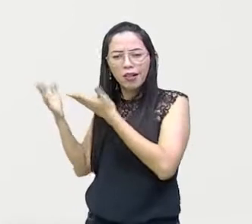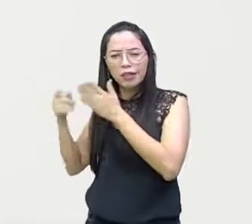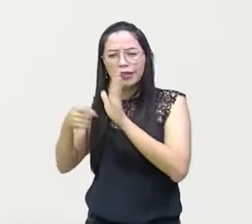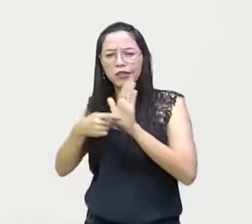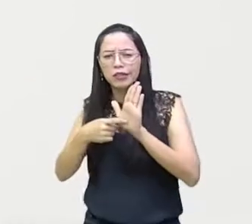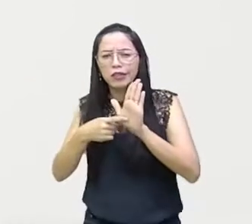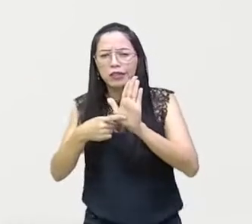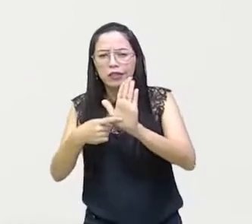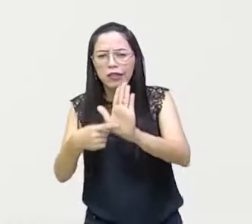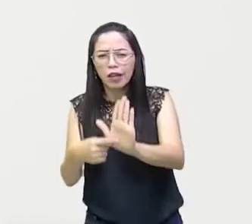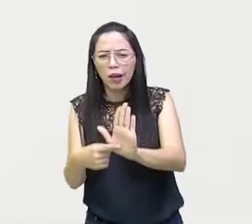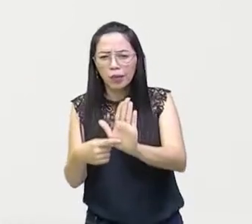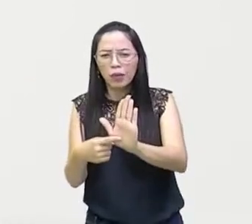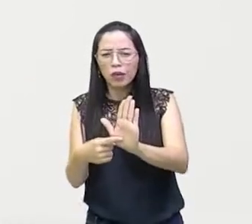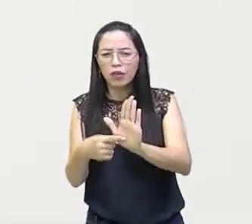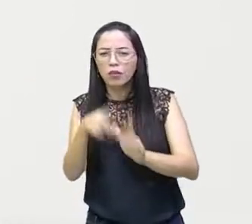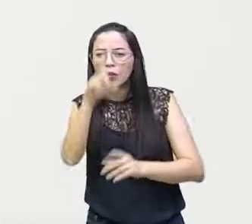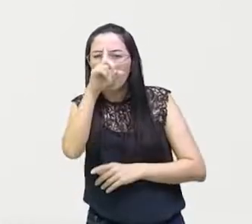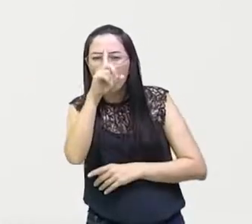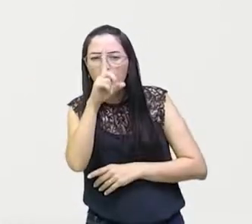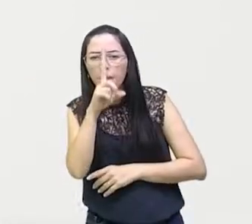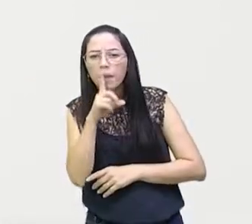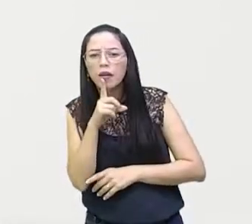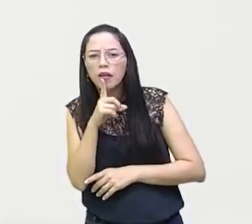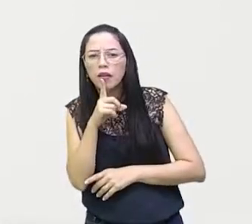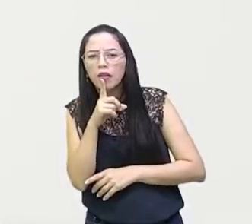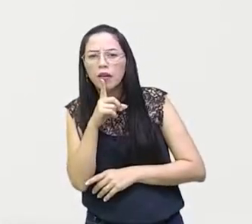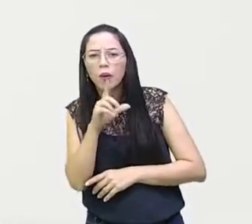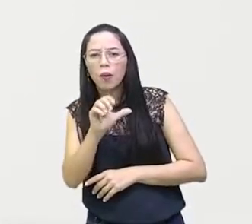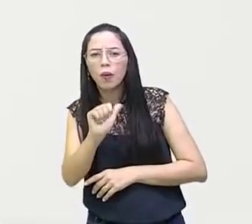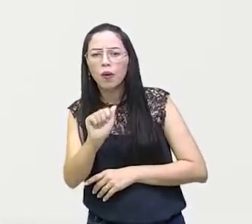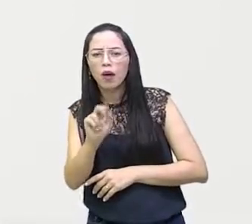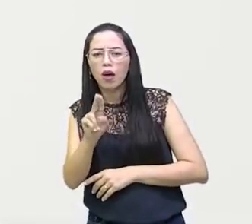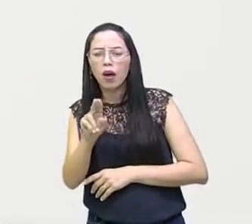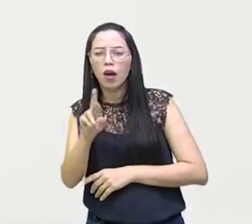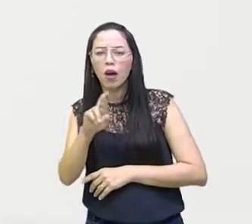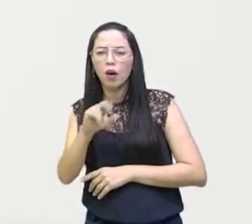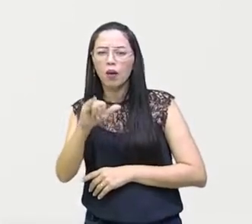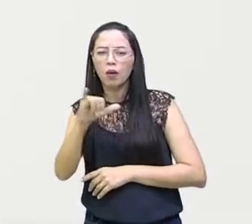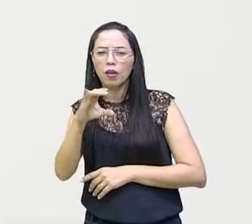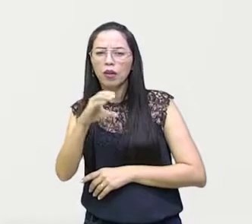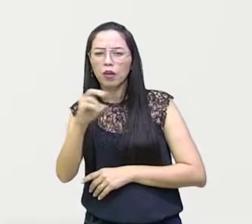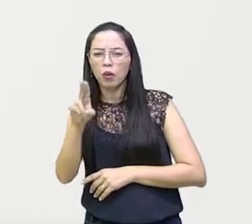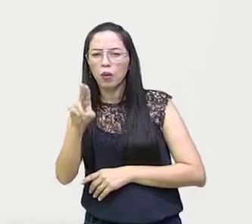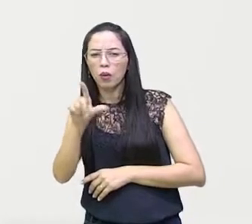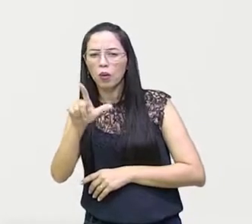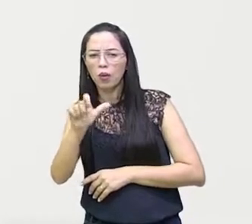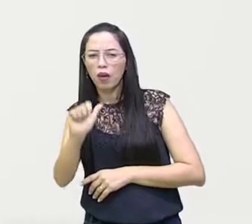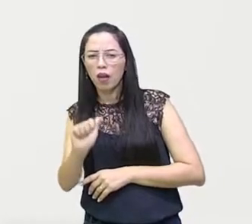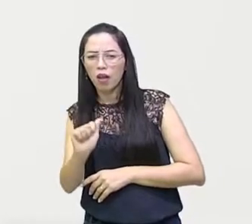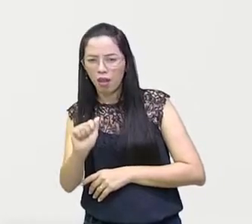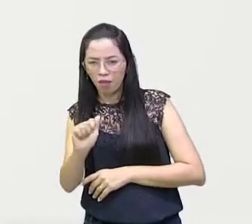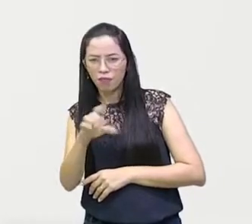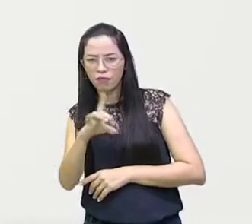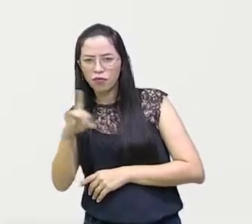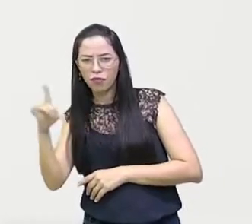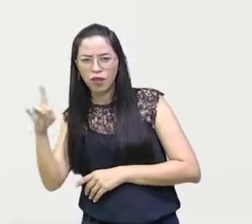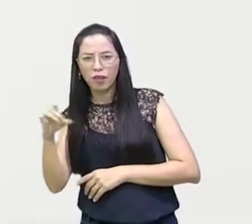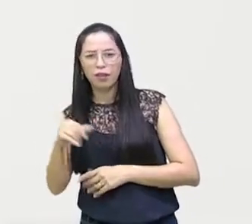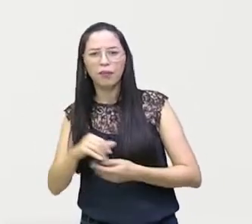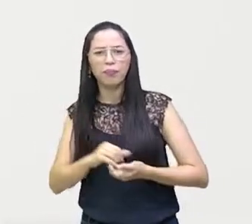descendente posterior direita ou interventricular posterior, artéria marginal